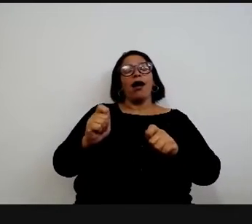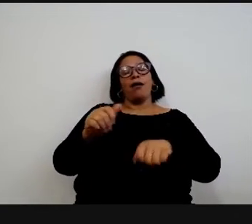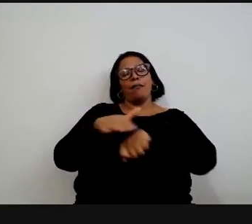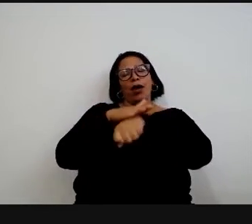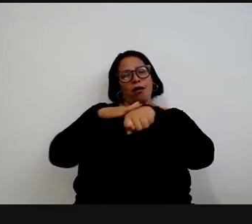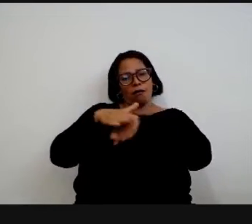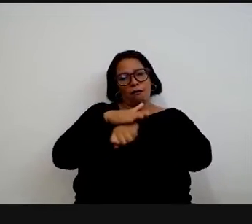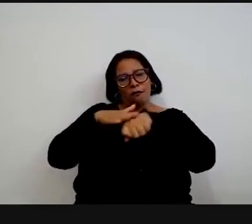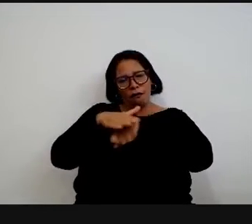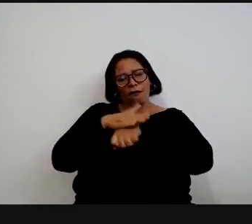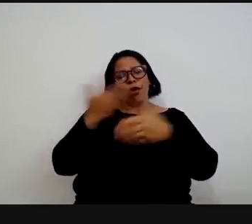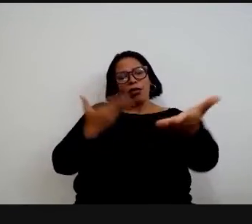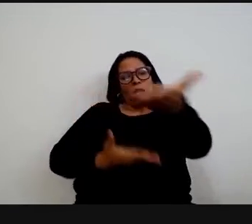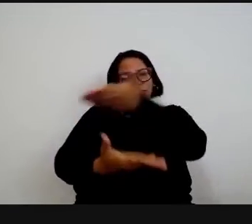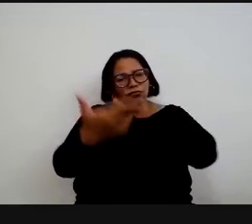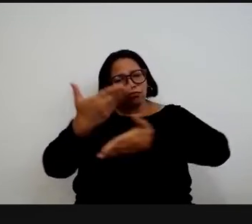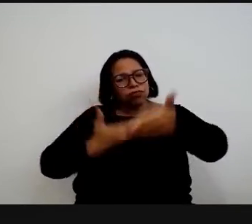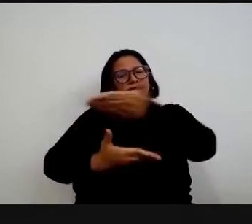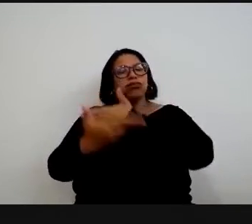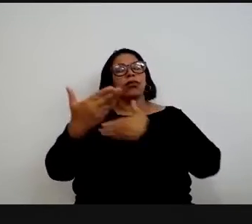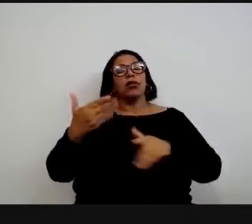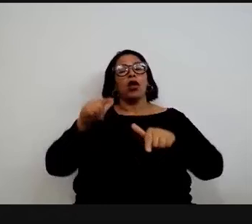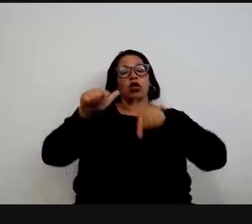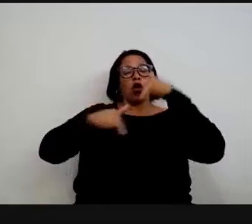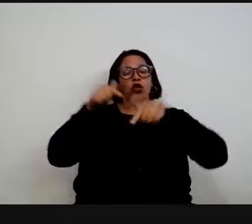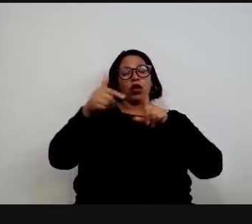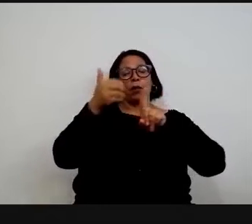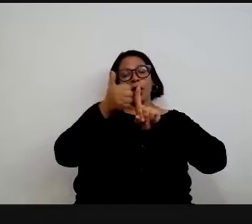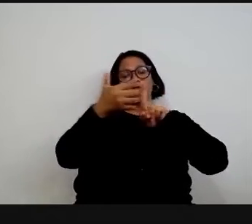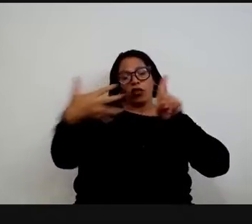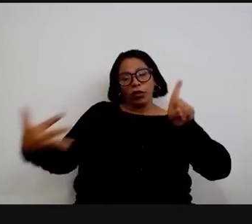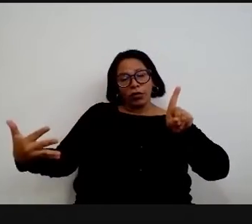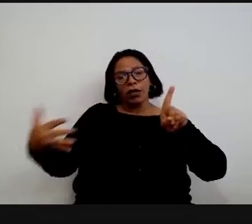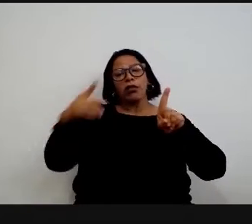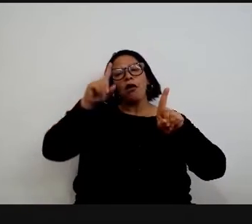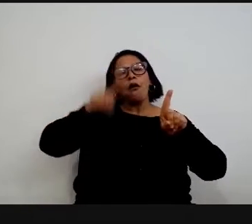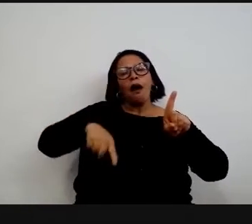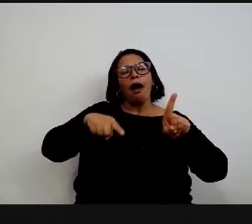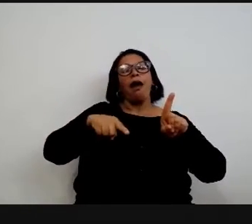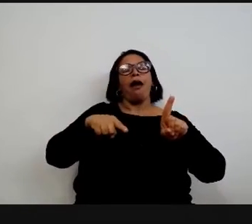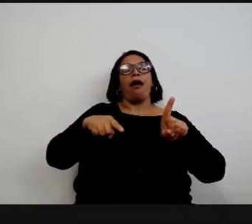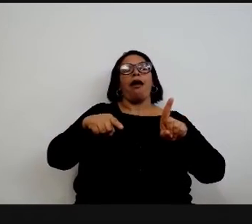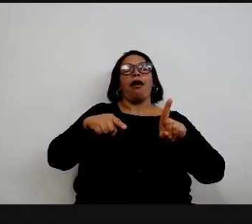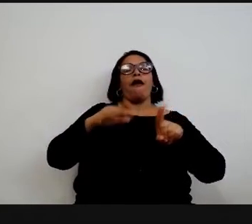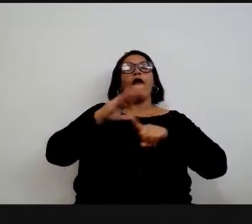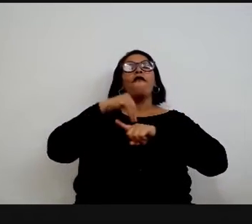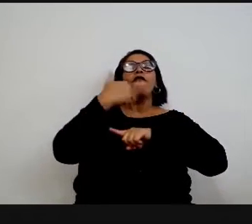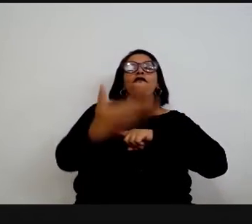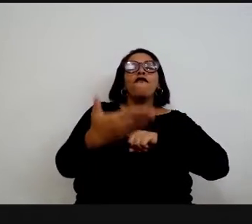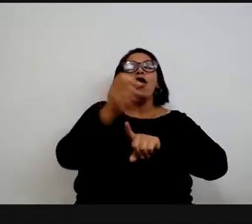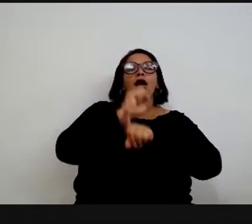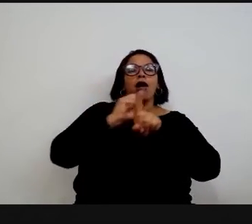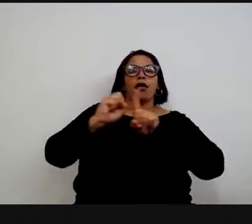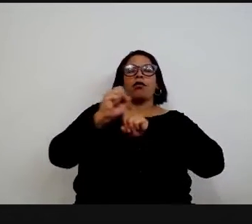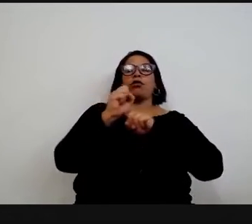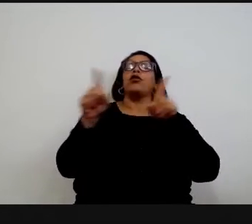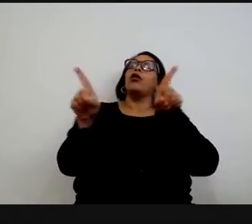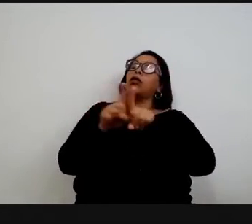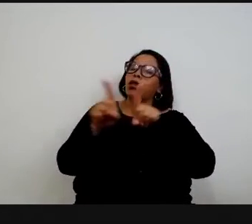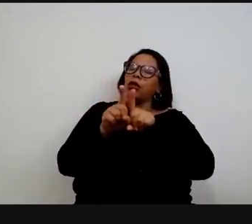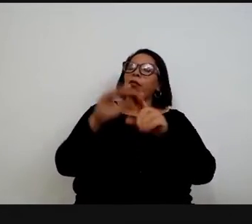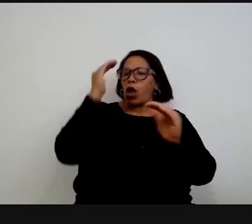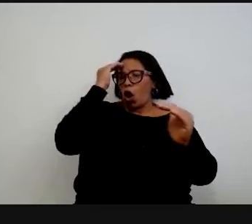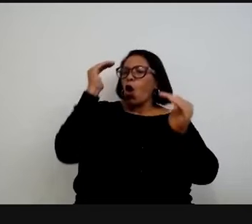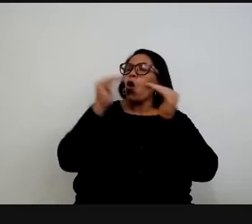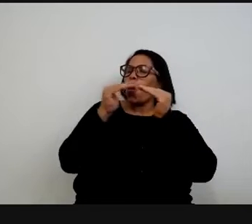ressonância, o centro da discussão, né? Então, nosso trabalho de extensão, na minha cabeça, tem a ver muito com isso, né? E eu acho que eu